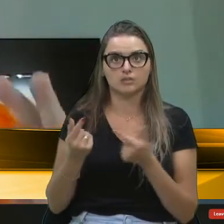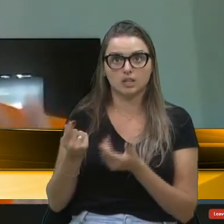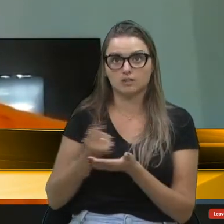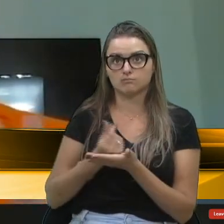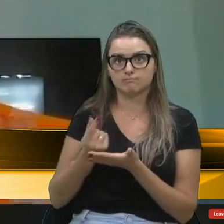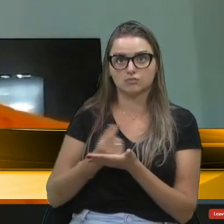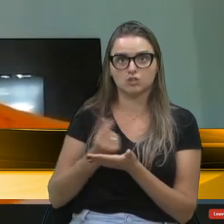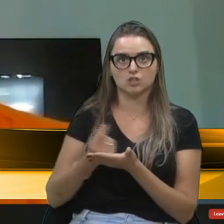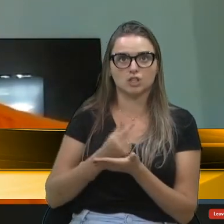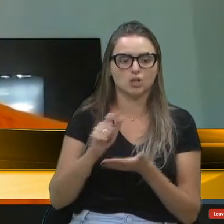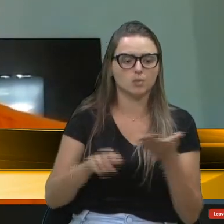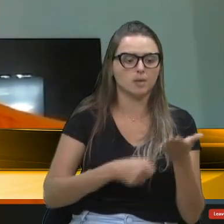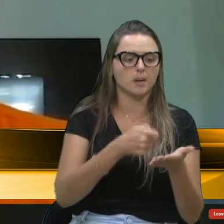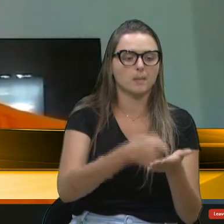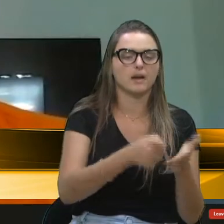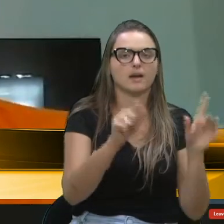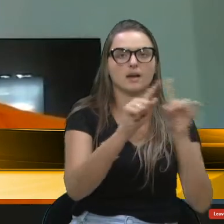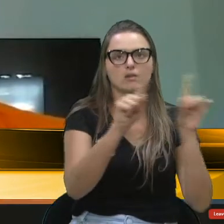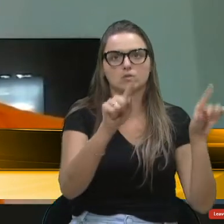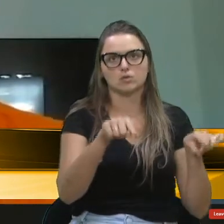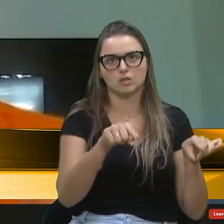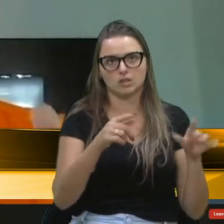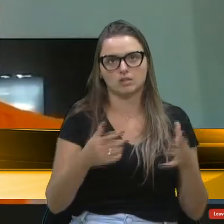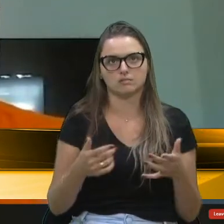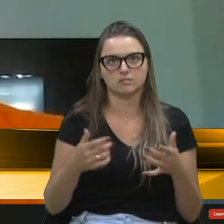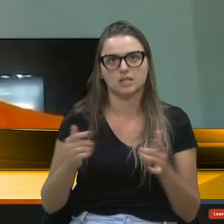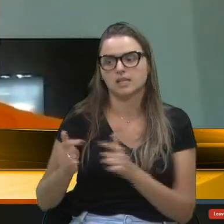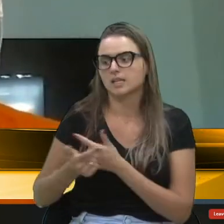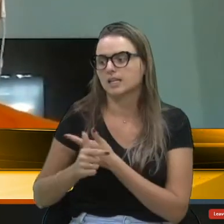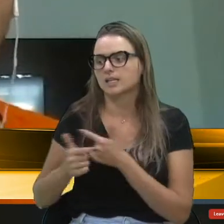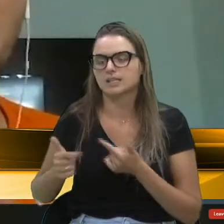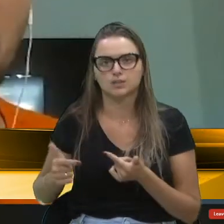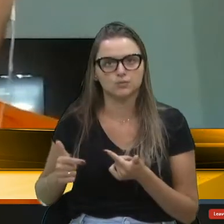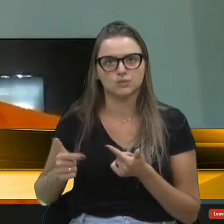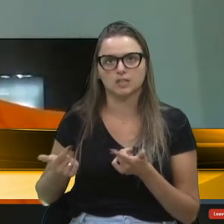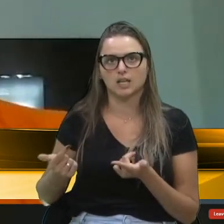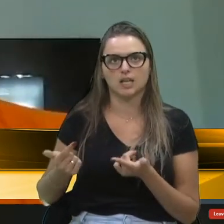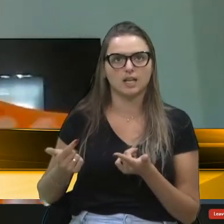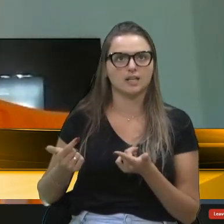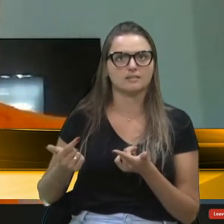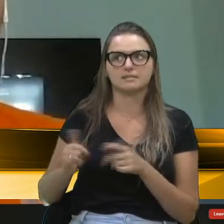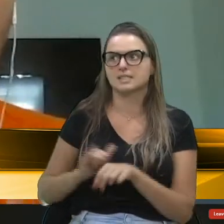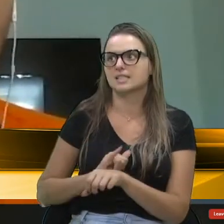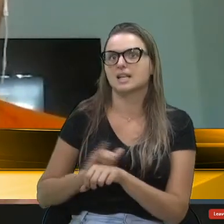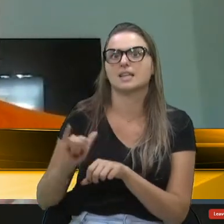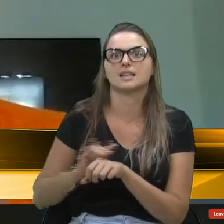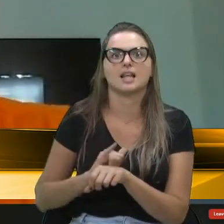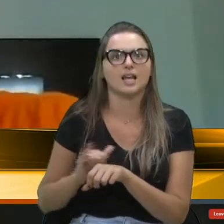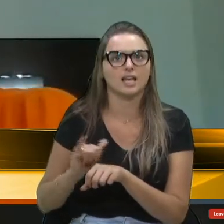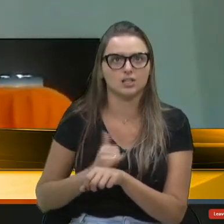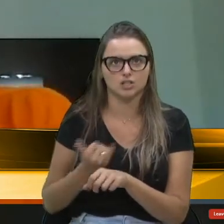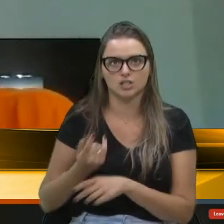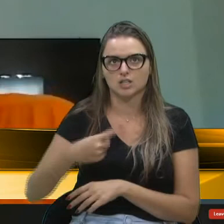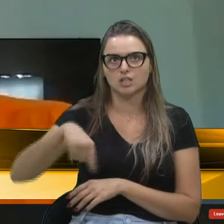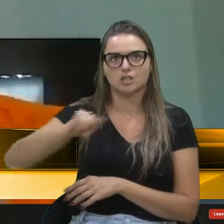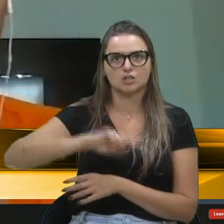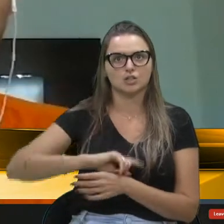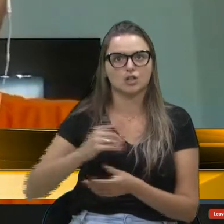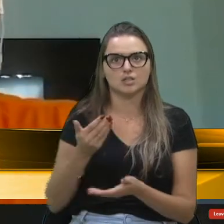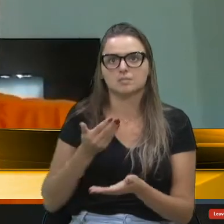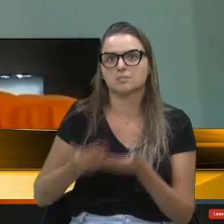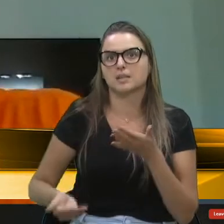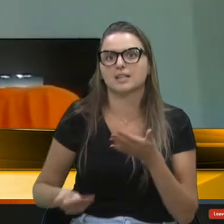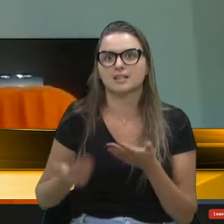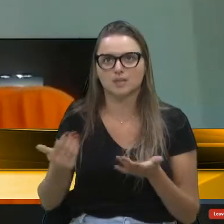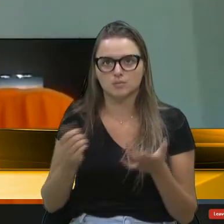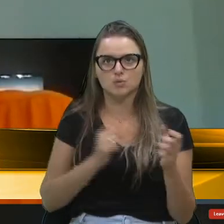receita para pagar os seus funcionários. E não existe qualquer tipo de meio campo, de meio termo. Nós perdemos essa sensação